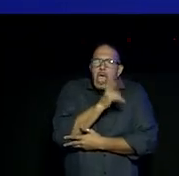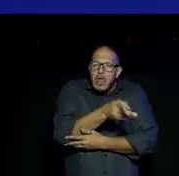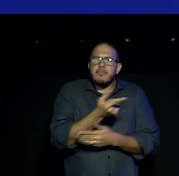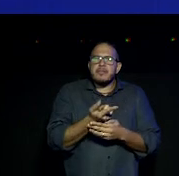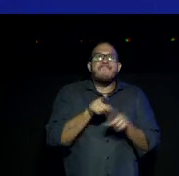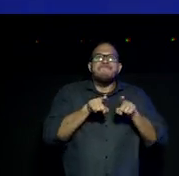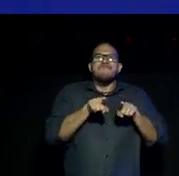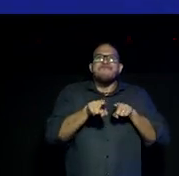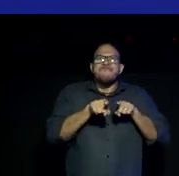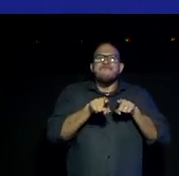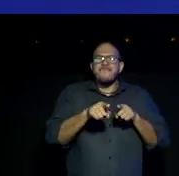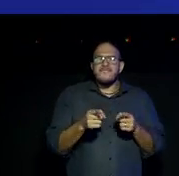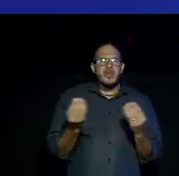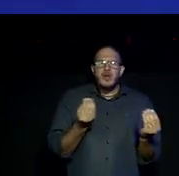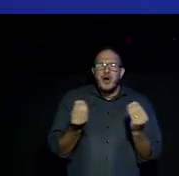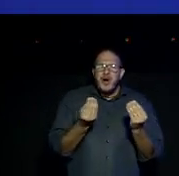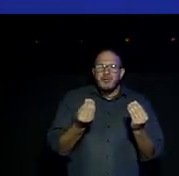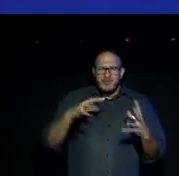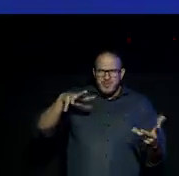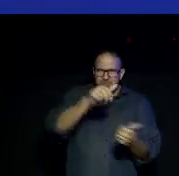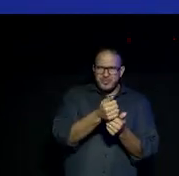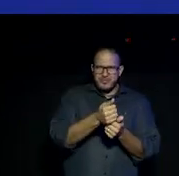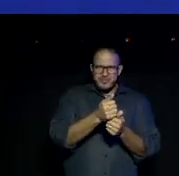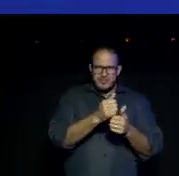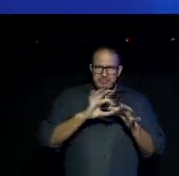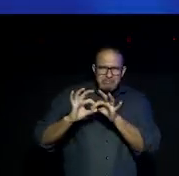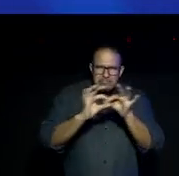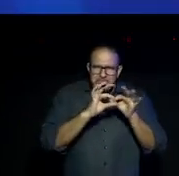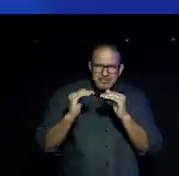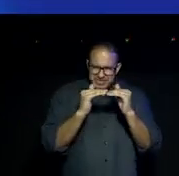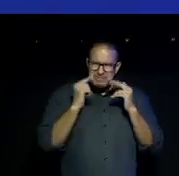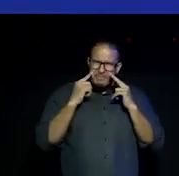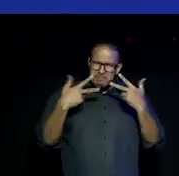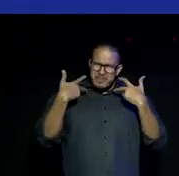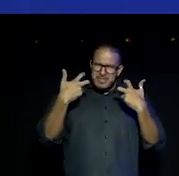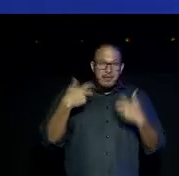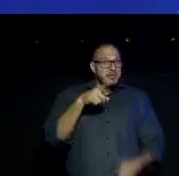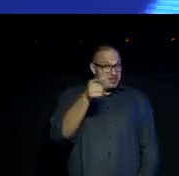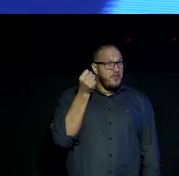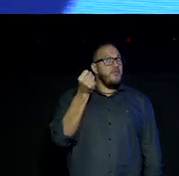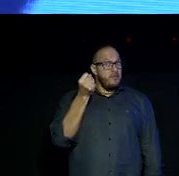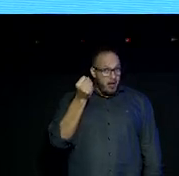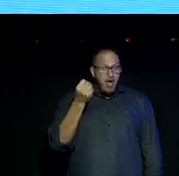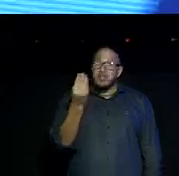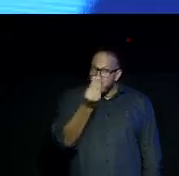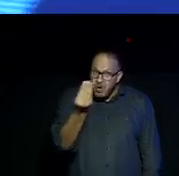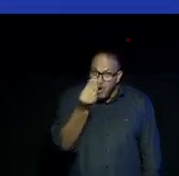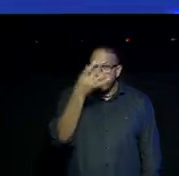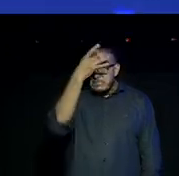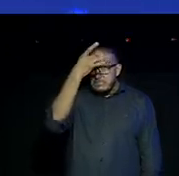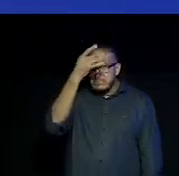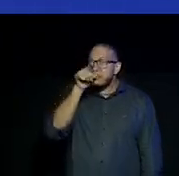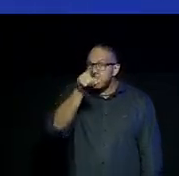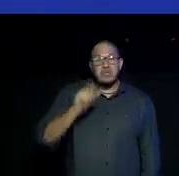esse padrão. Vocês acham que a gente vai fazer que tipo de mundo? Vocês percebem como isso é profundo e como há que trazer isso